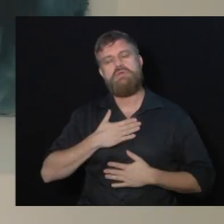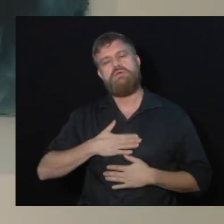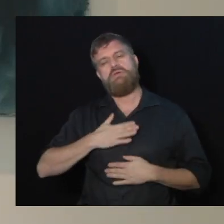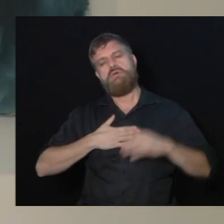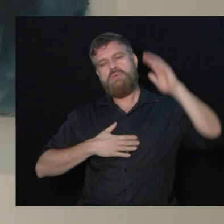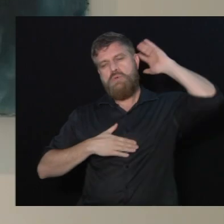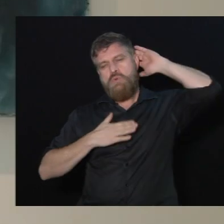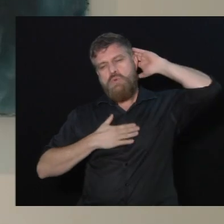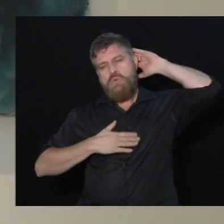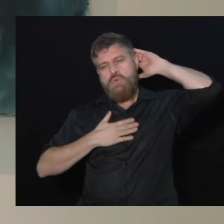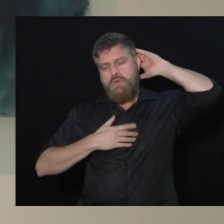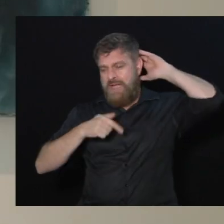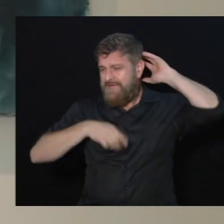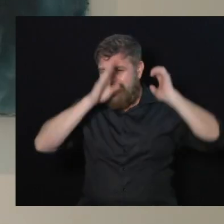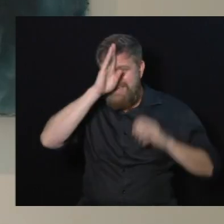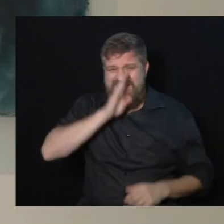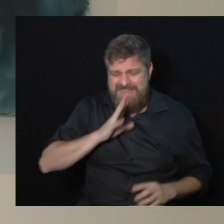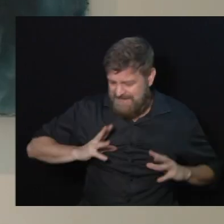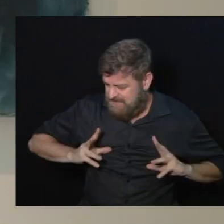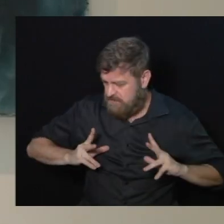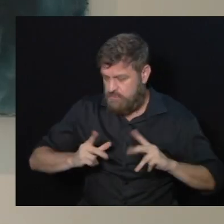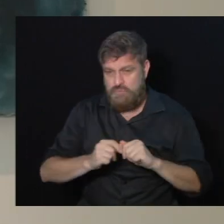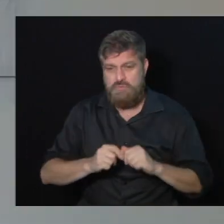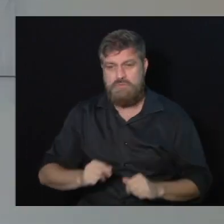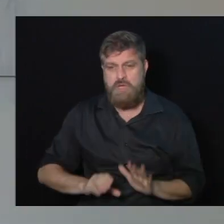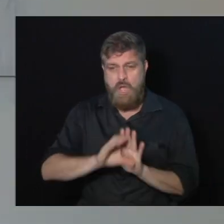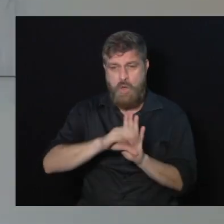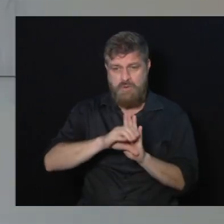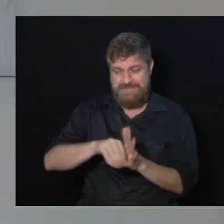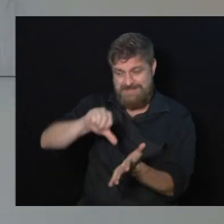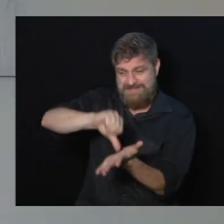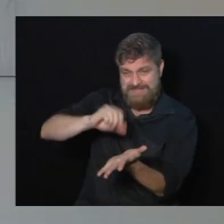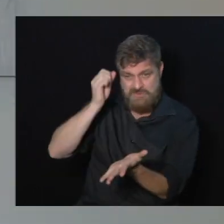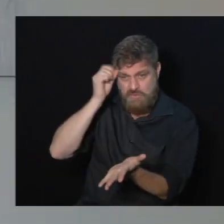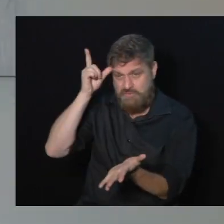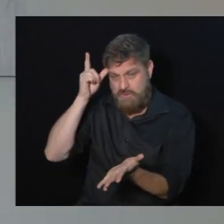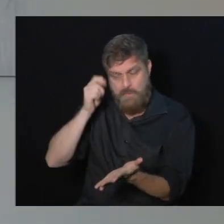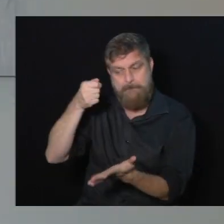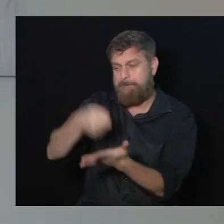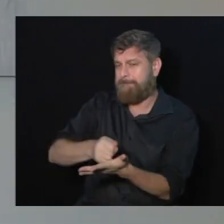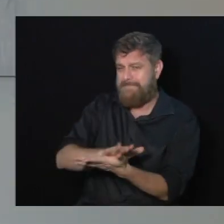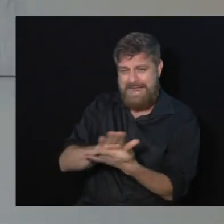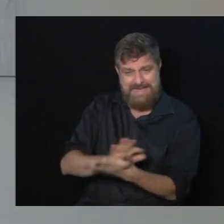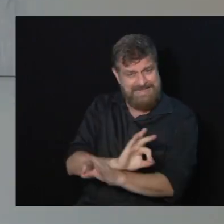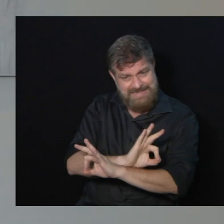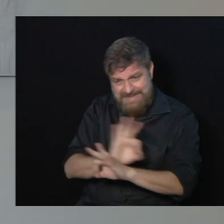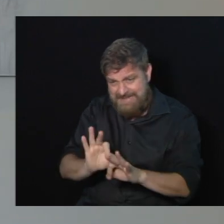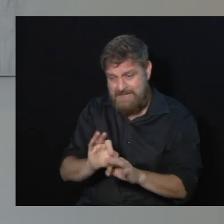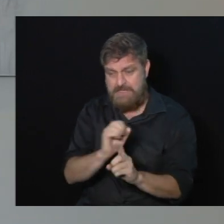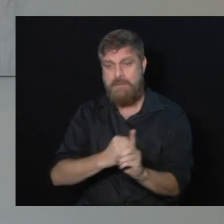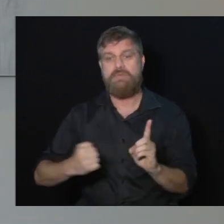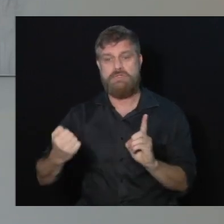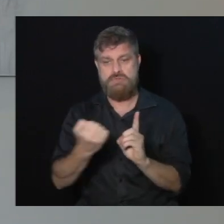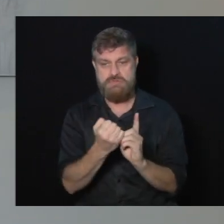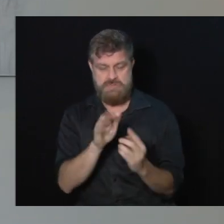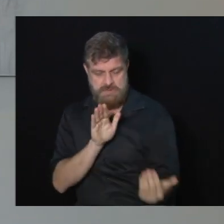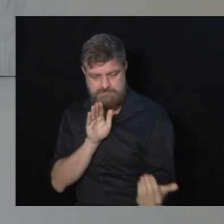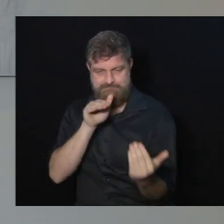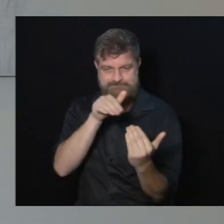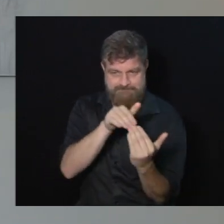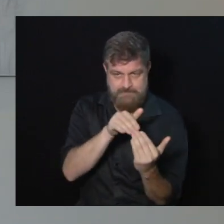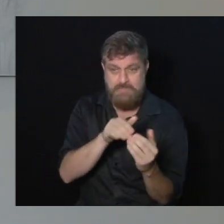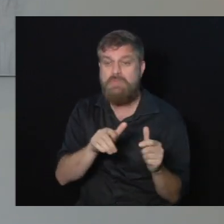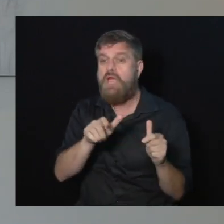tudo de graça. Tudo de graça, esse é o conceito de centro cultural, aqui nada se cobra, é um espaço voltado para a sociedade, é um